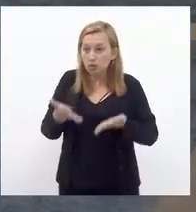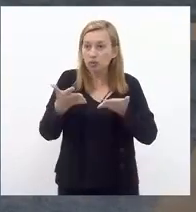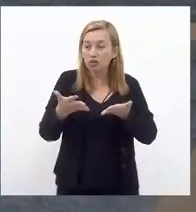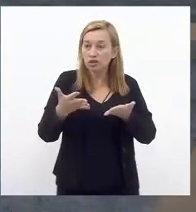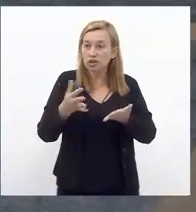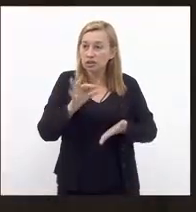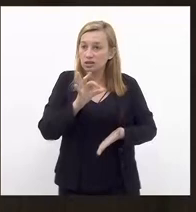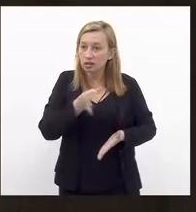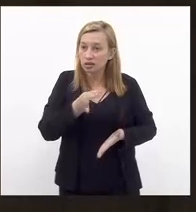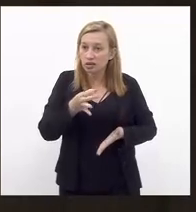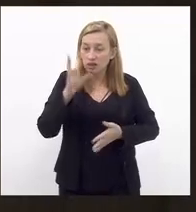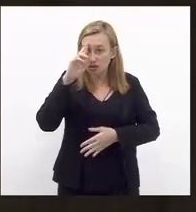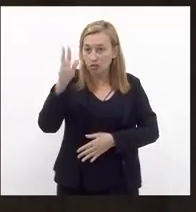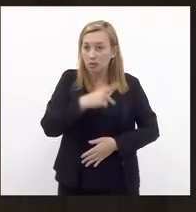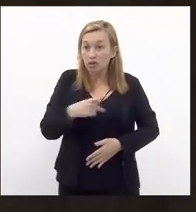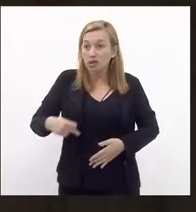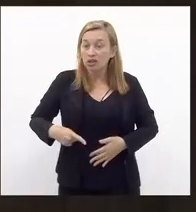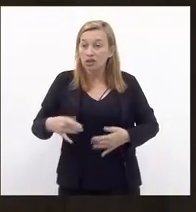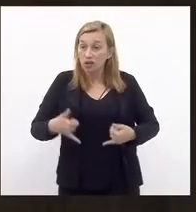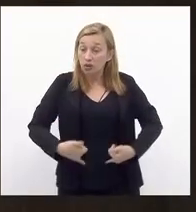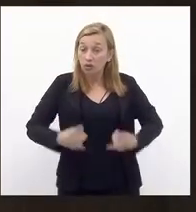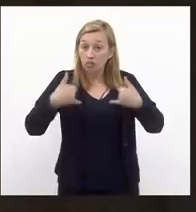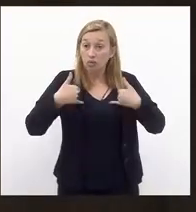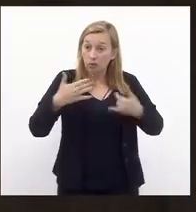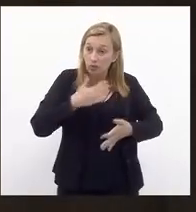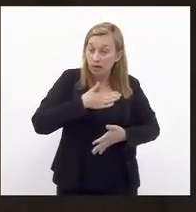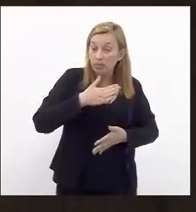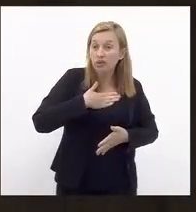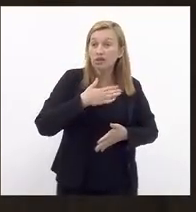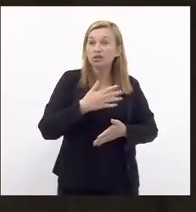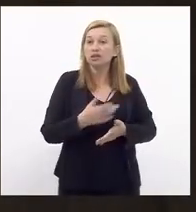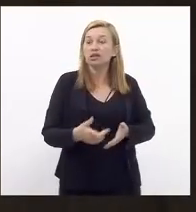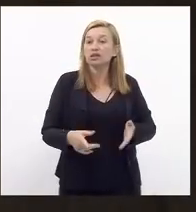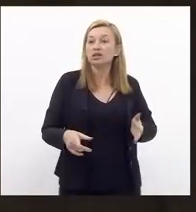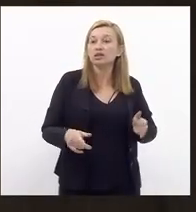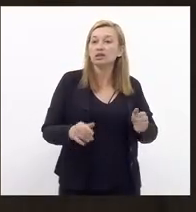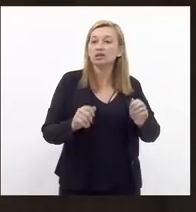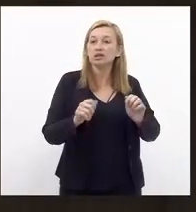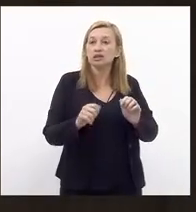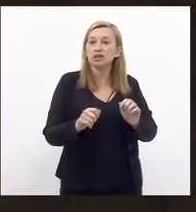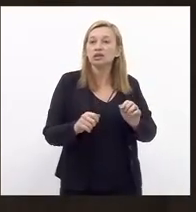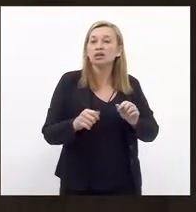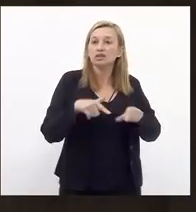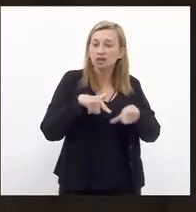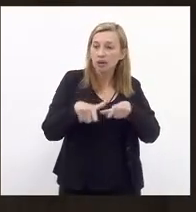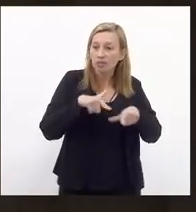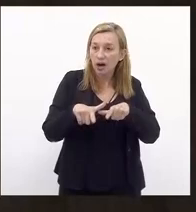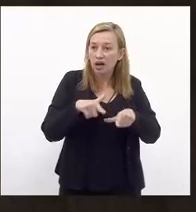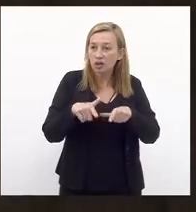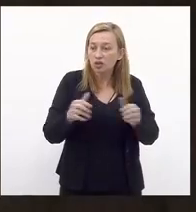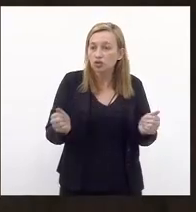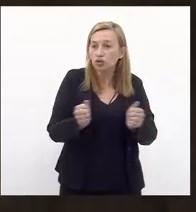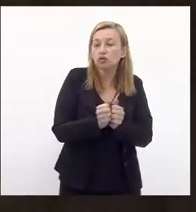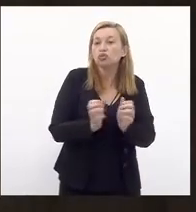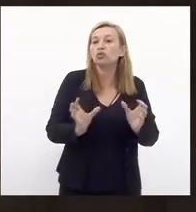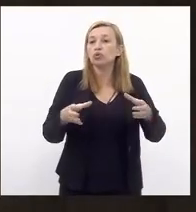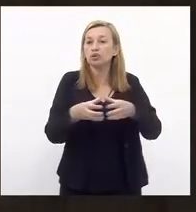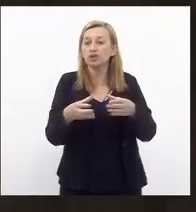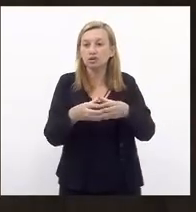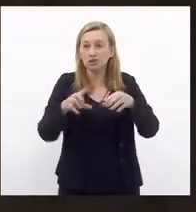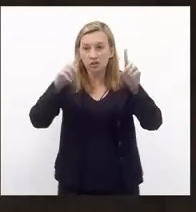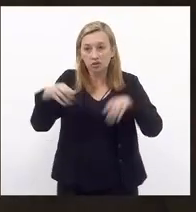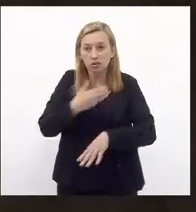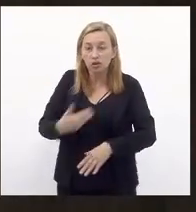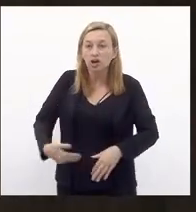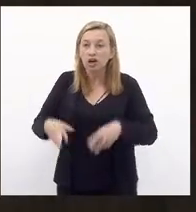Presidente é muito honroso para mim nessa legislatura poder ter presidido em nome da comissão de servidores públicos